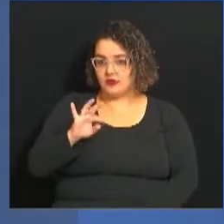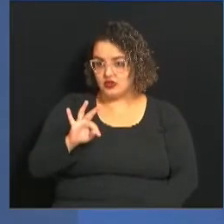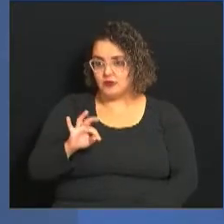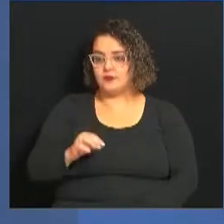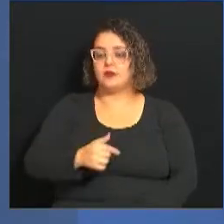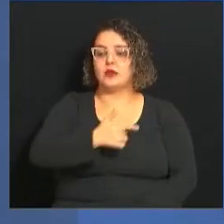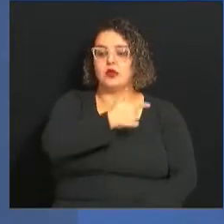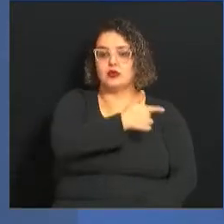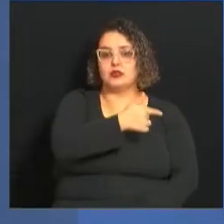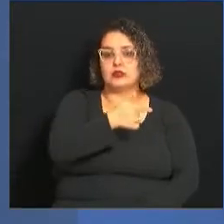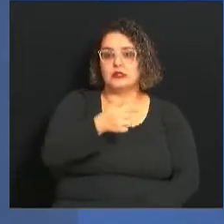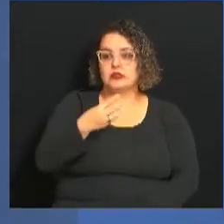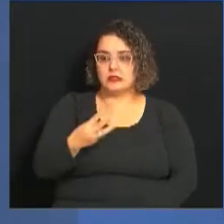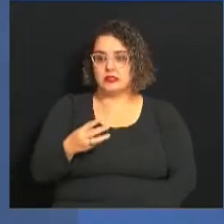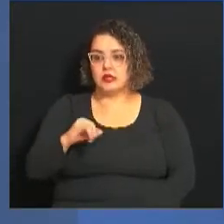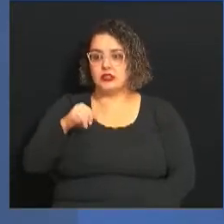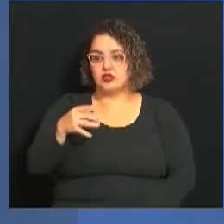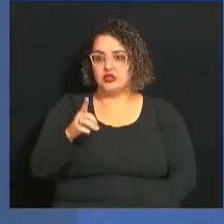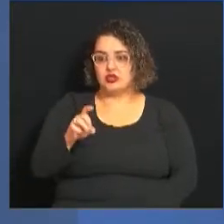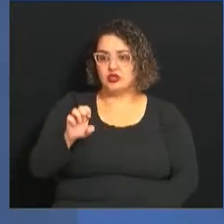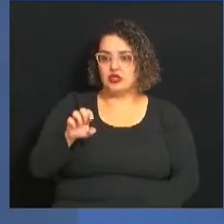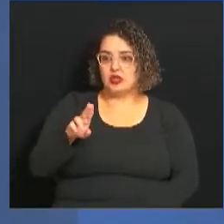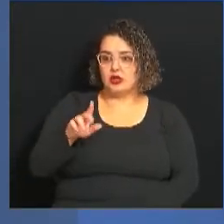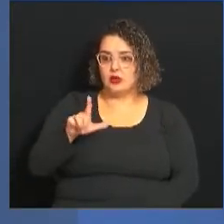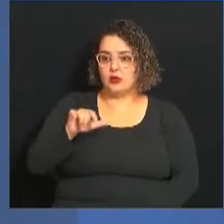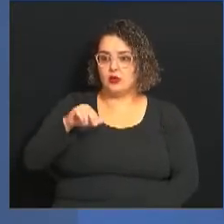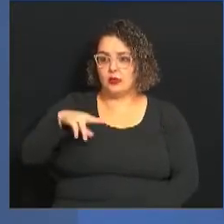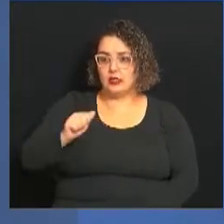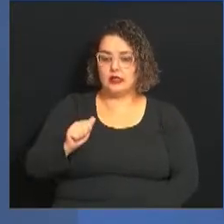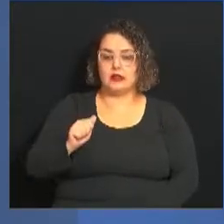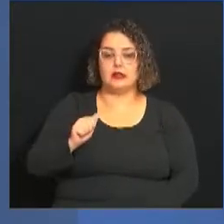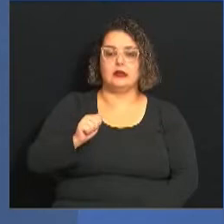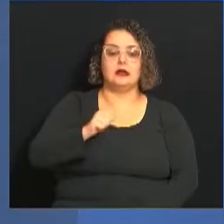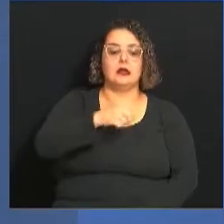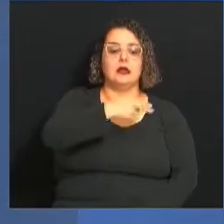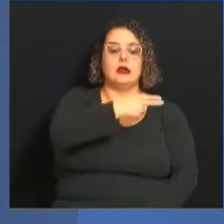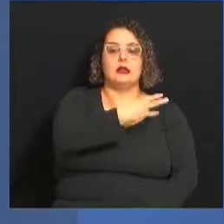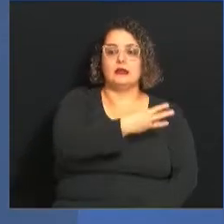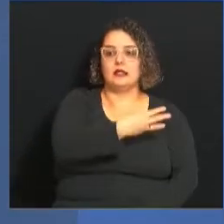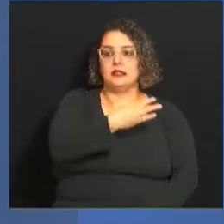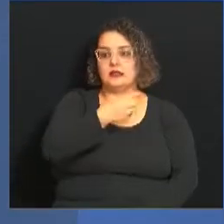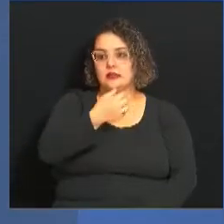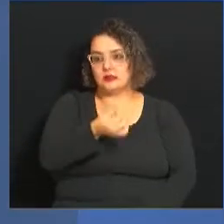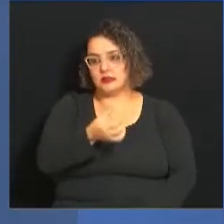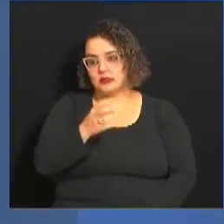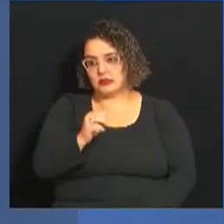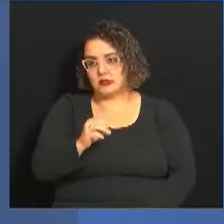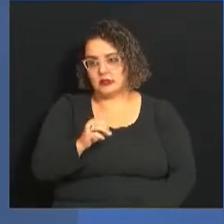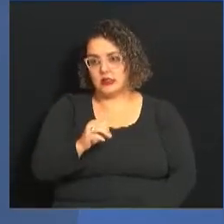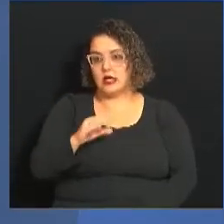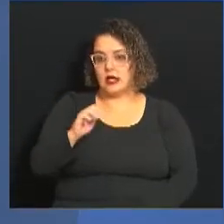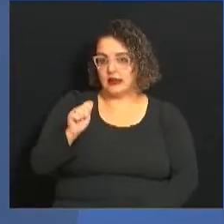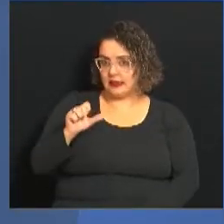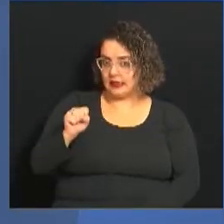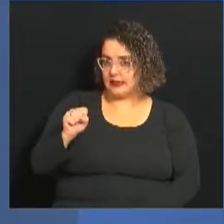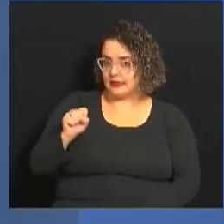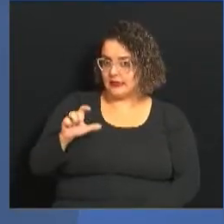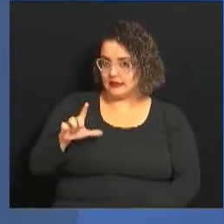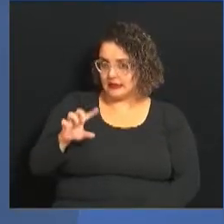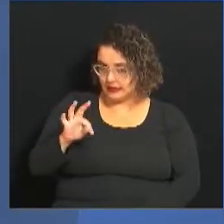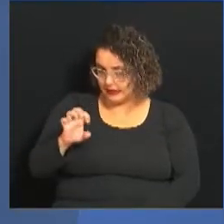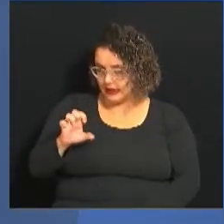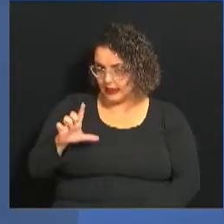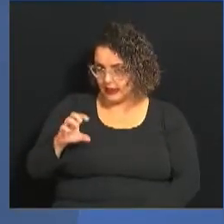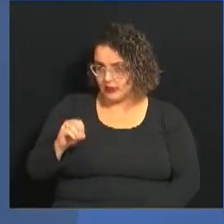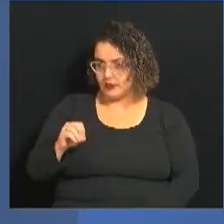273, Jardim Eulina, e a linha 360, que é a Proença Castelo. Agentes de mobilidade urbana da INDEC estarão na